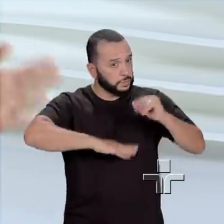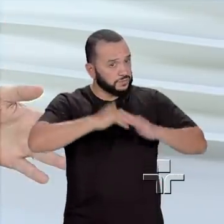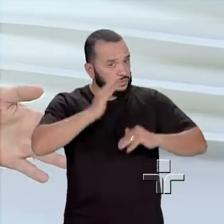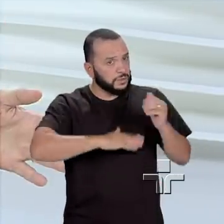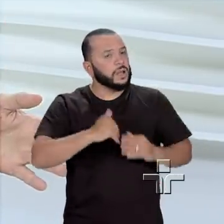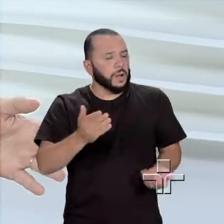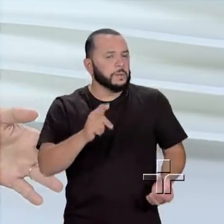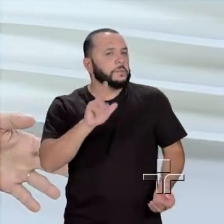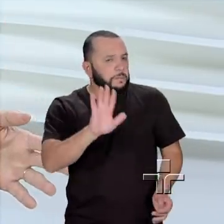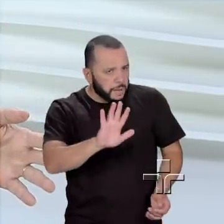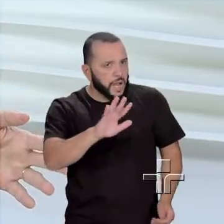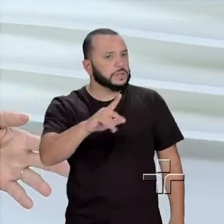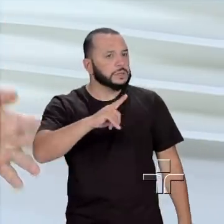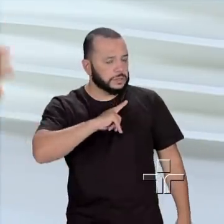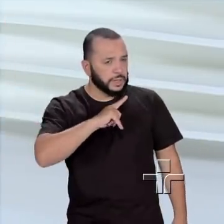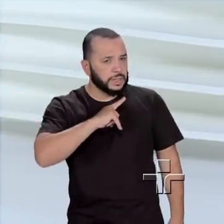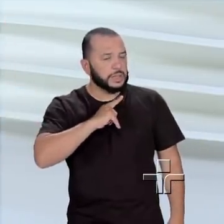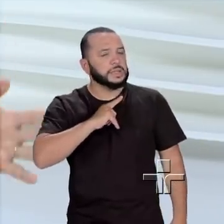há formas